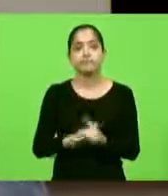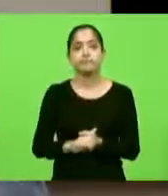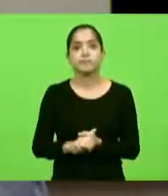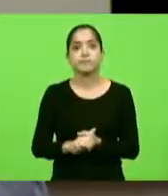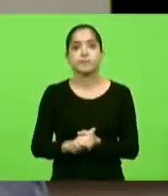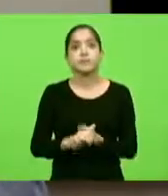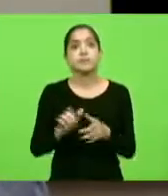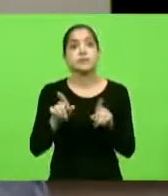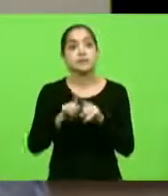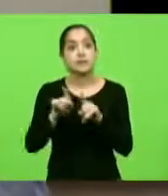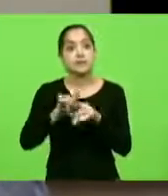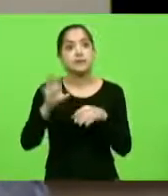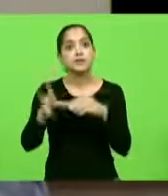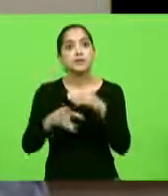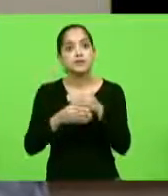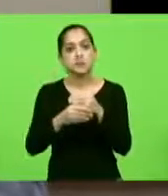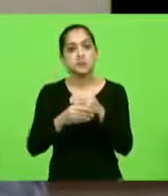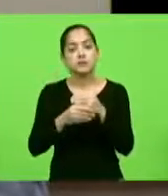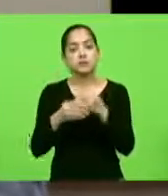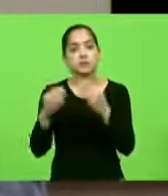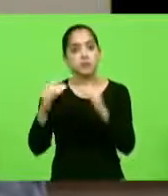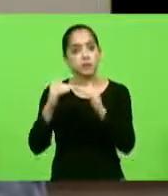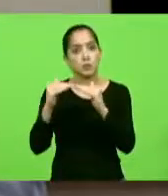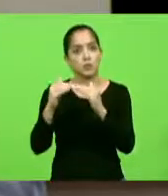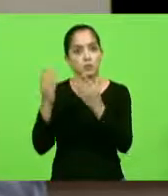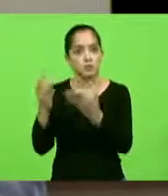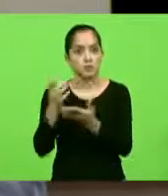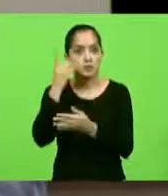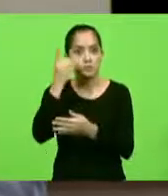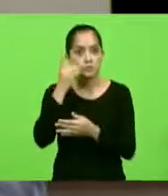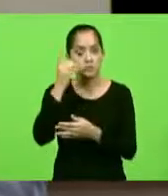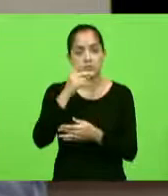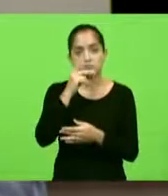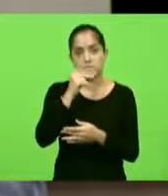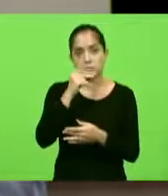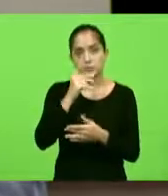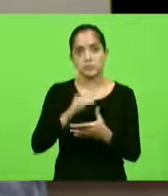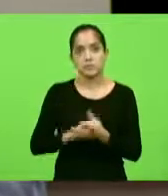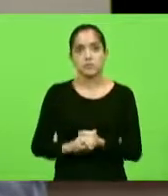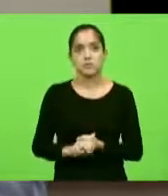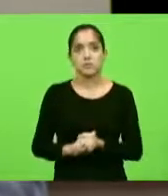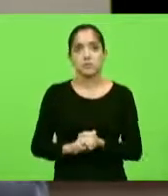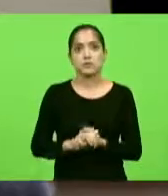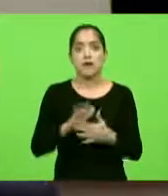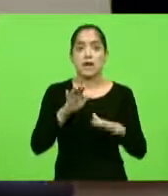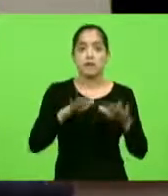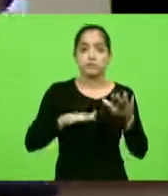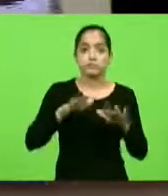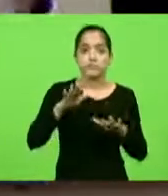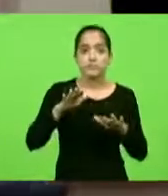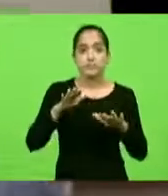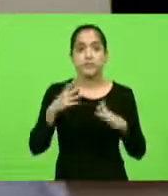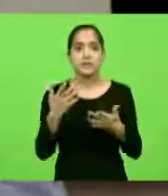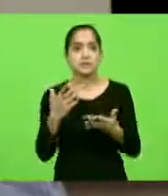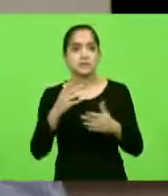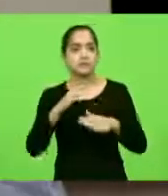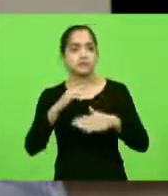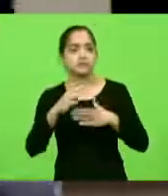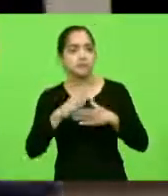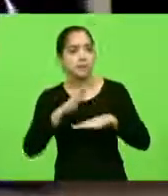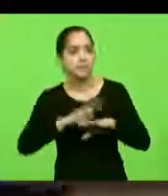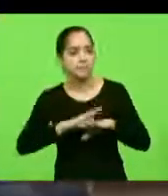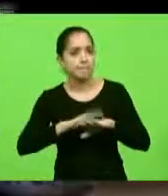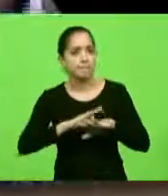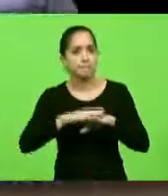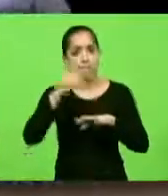também um pouquinho com a fala do deputado Kennedy, e, apesar das nossas diferenças ideológicas ou de